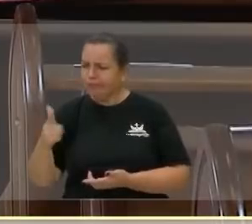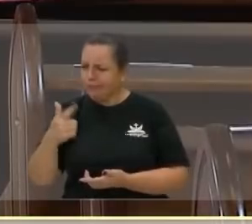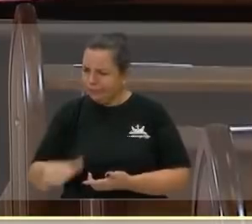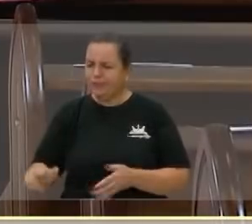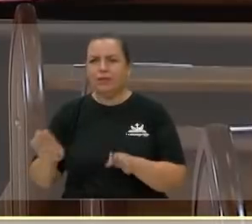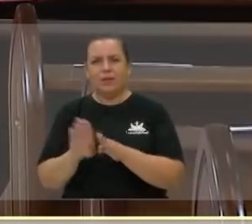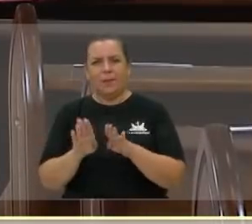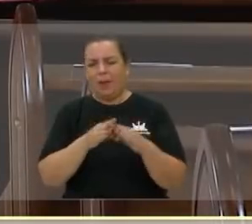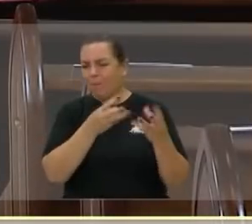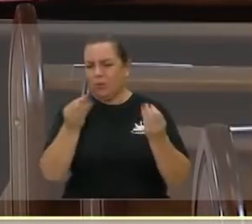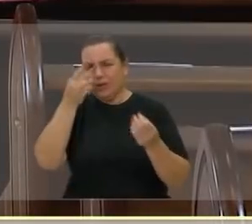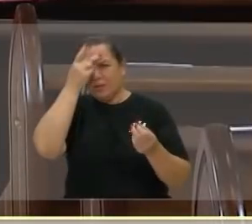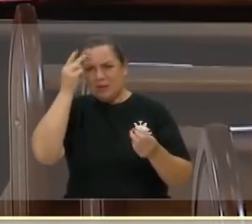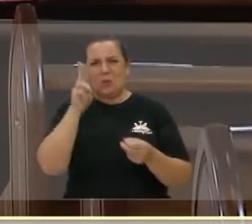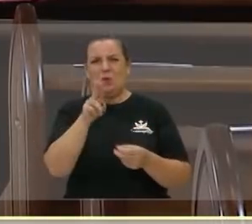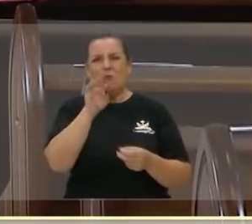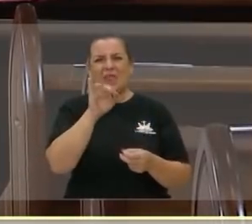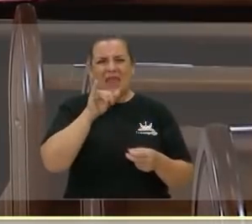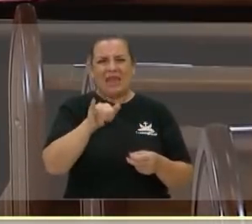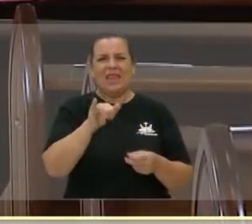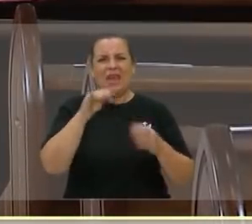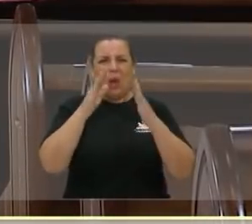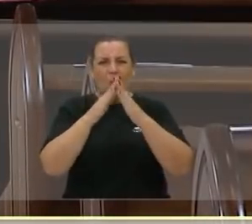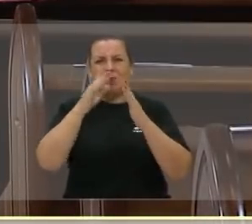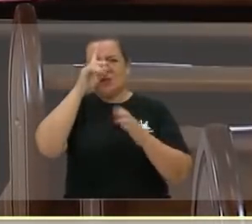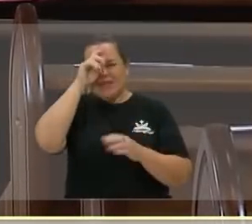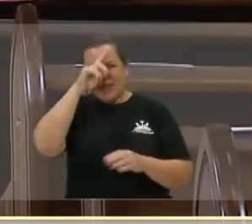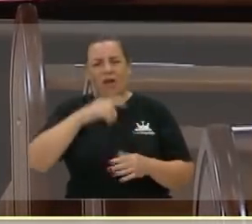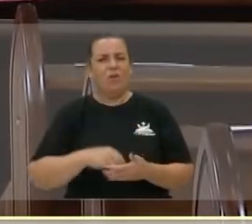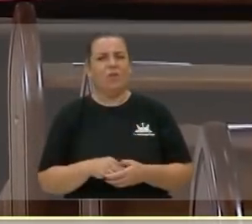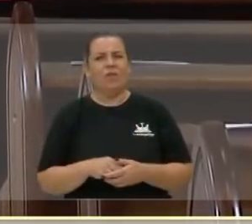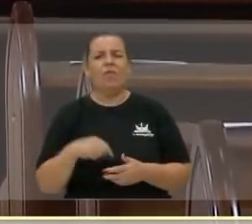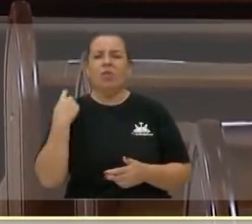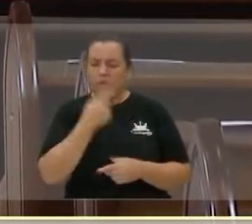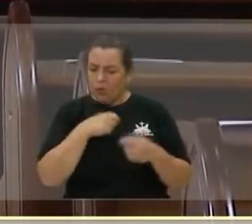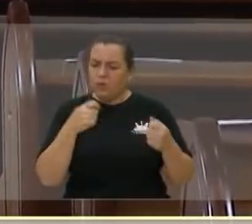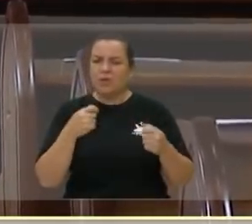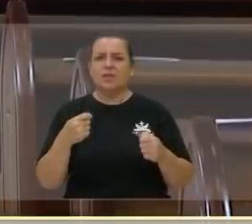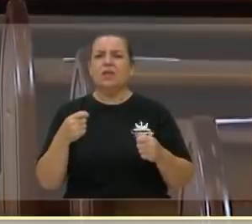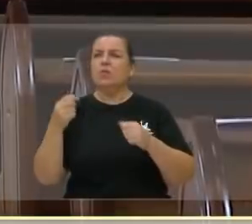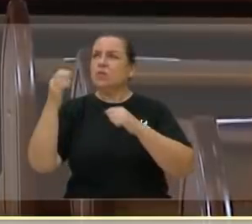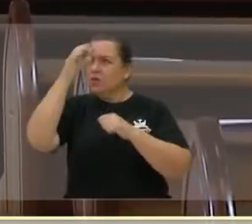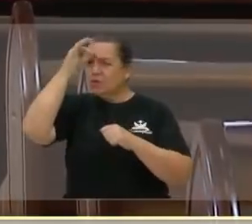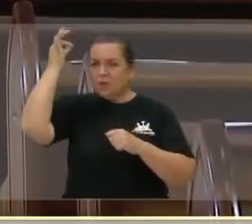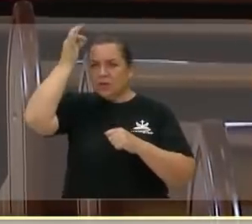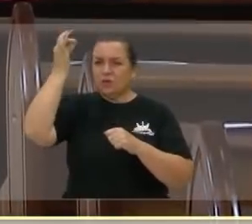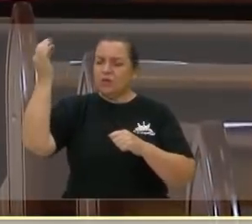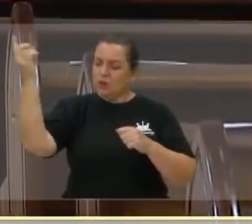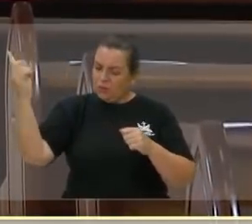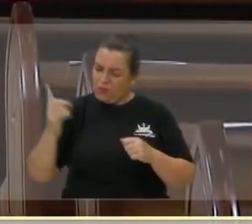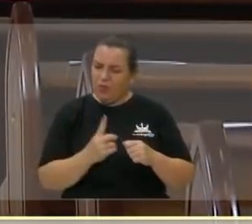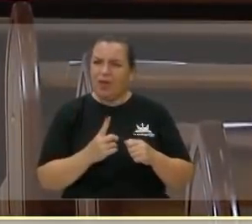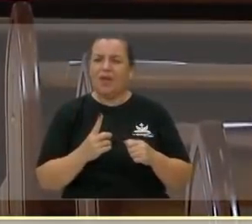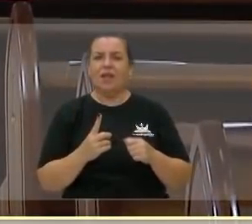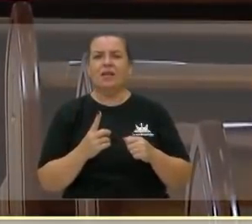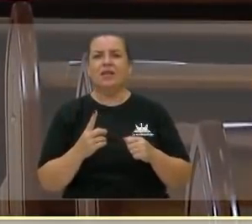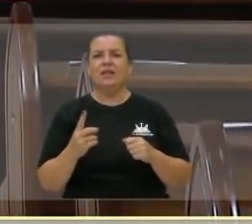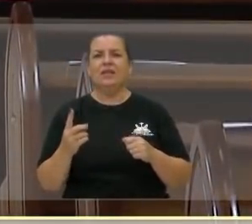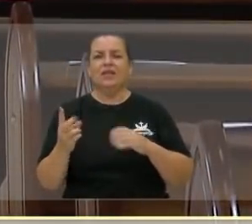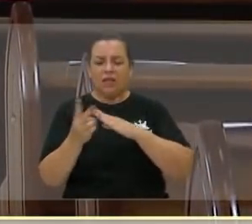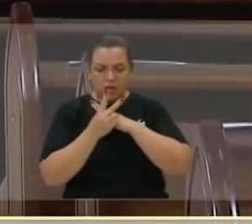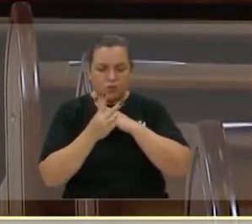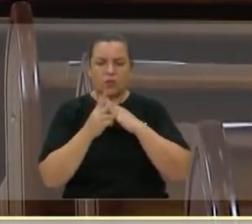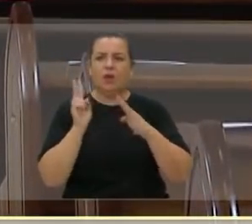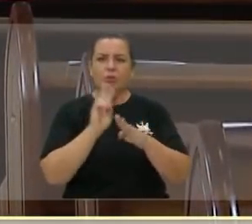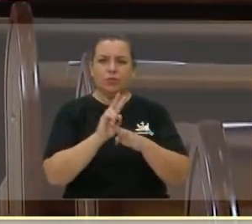desse Espírito Santo que venha nos defender numa crise econômica que estamos, e a